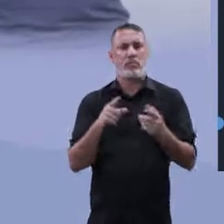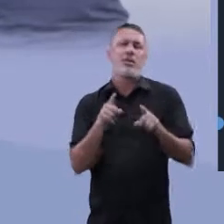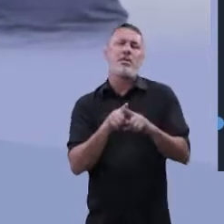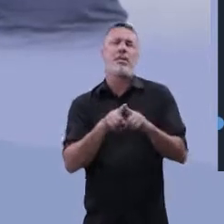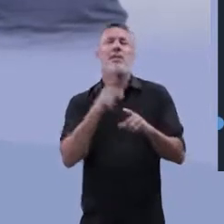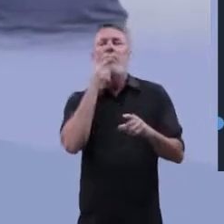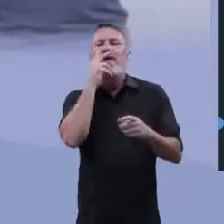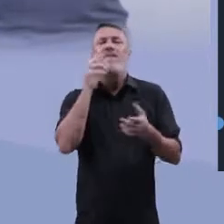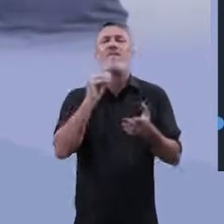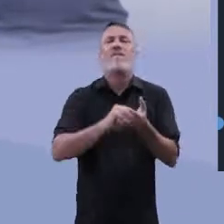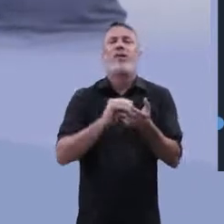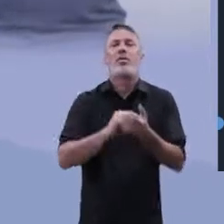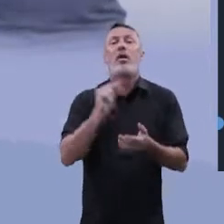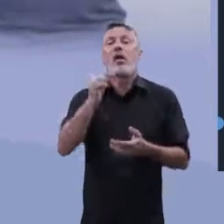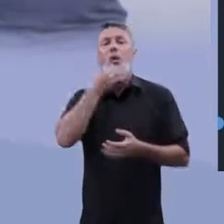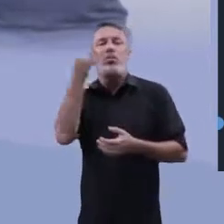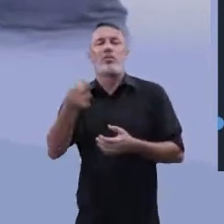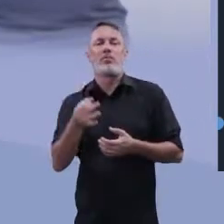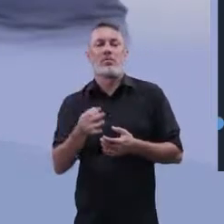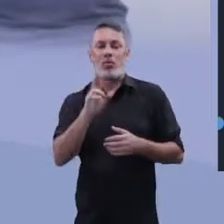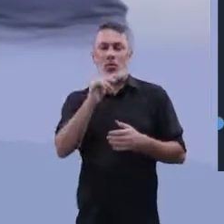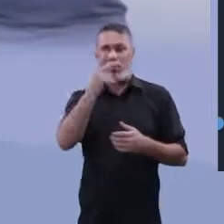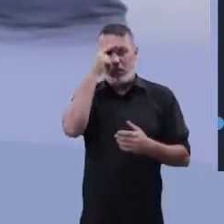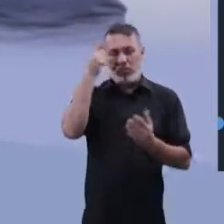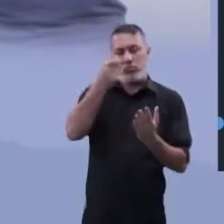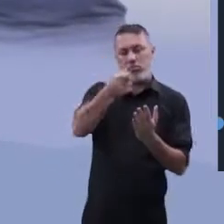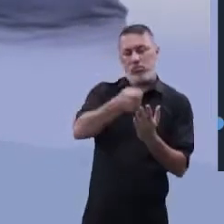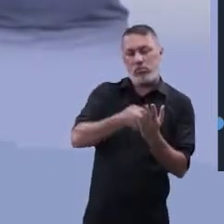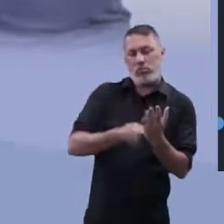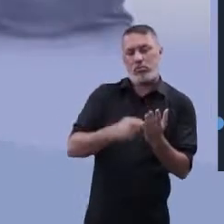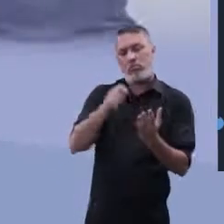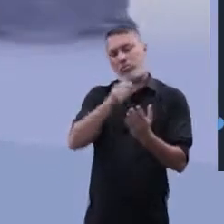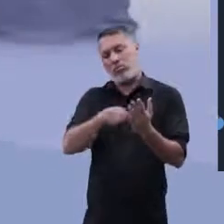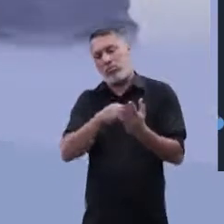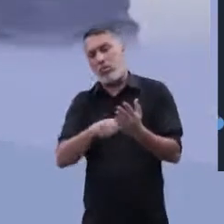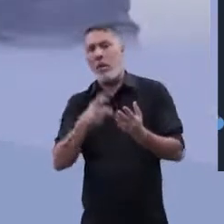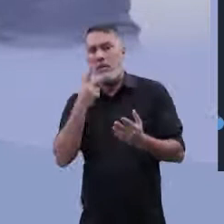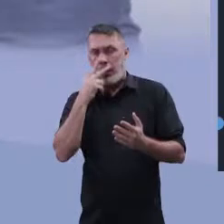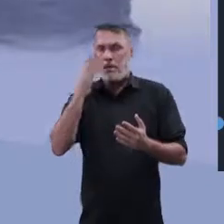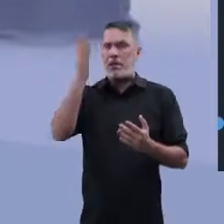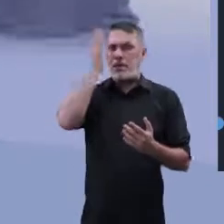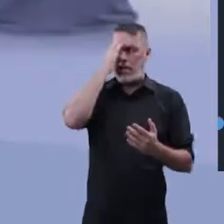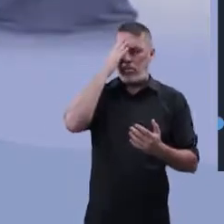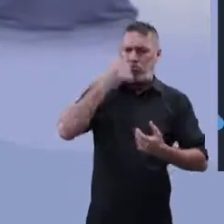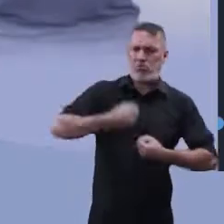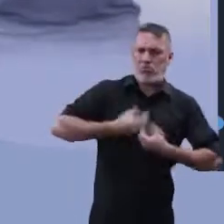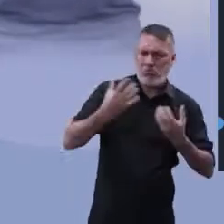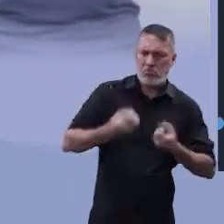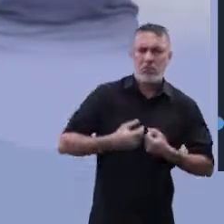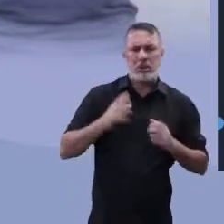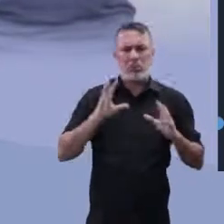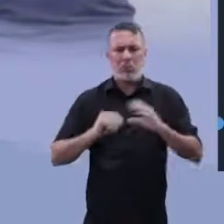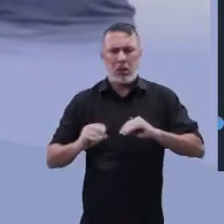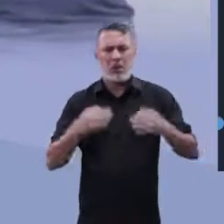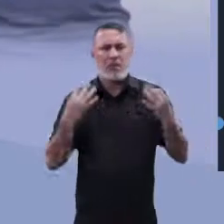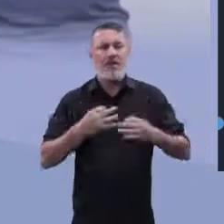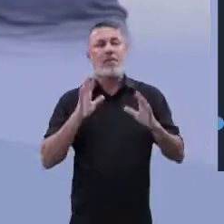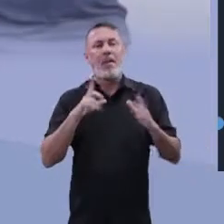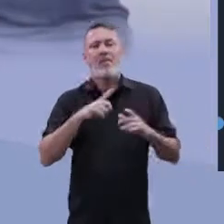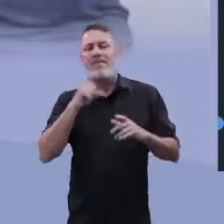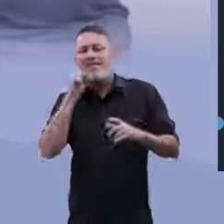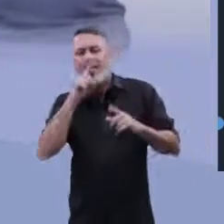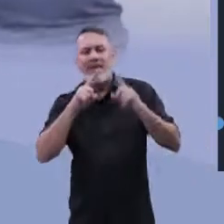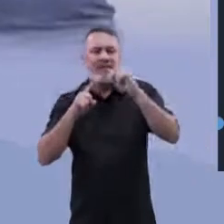indícios de autorias. O que são indícios de autorias, professor? O participante ele já mostra ali um domínio do texto. Ainda que ele